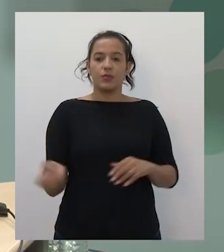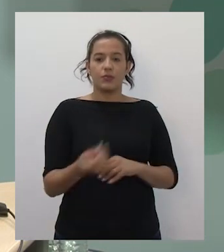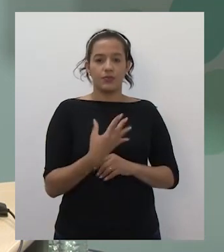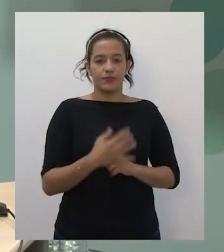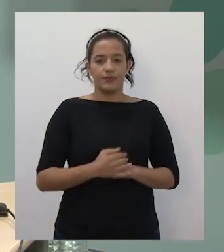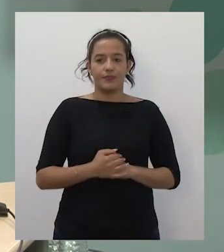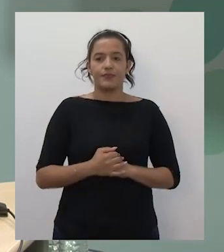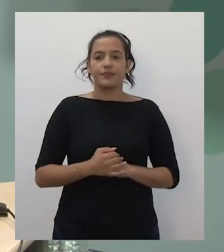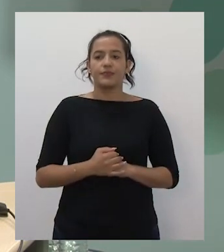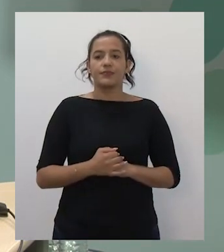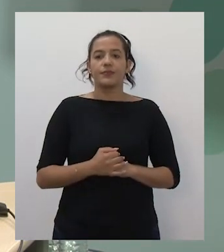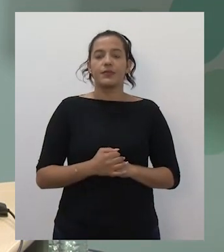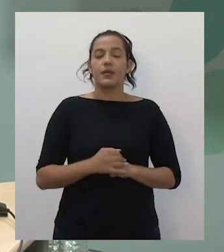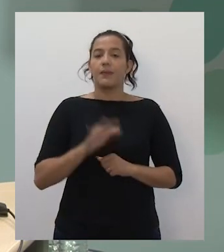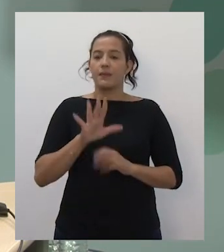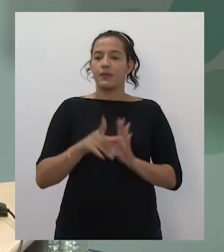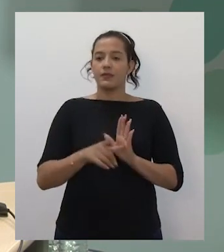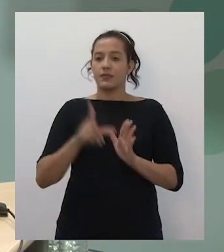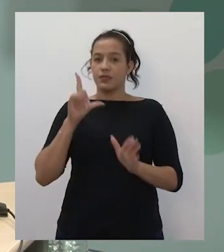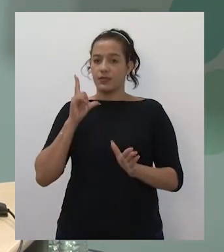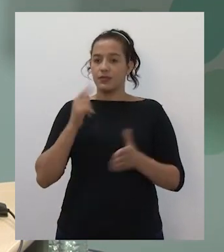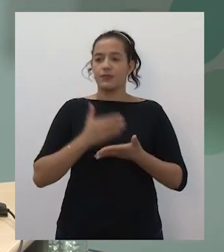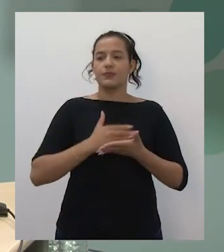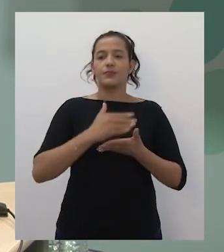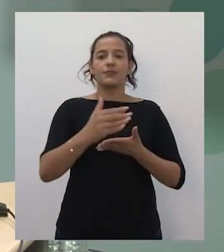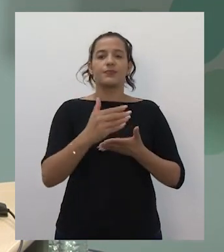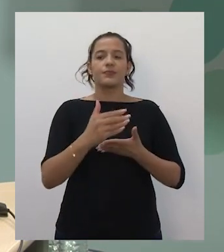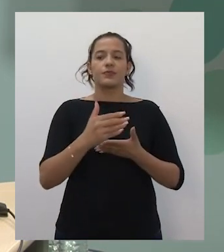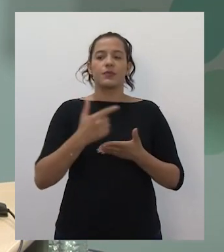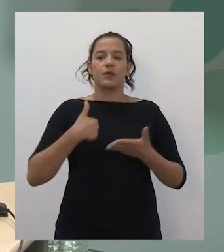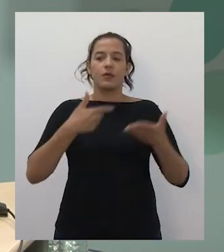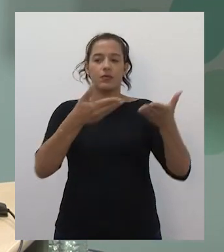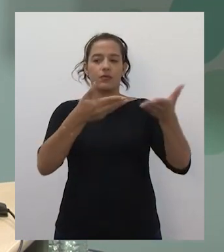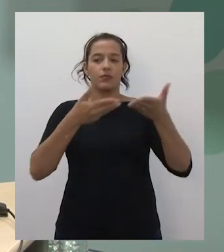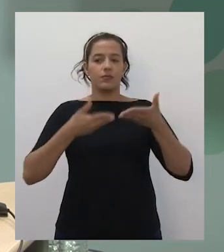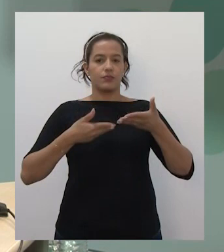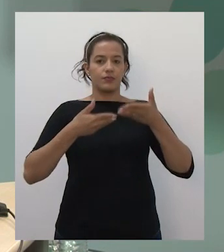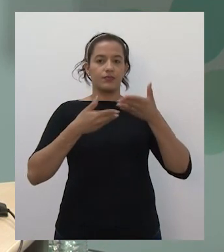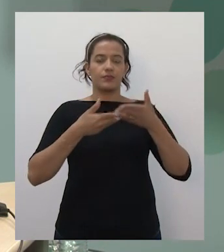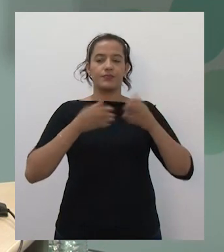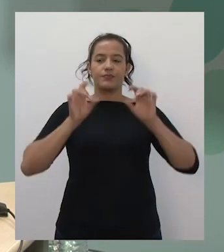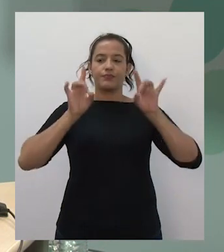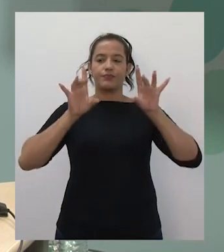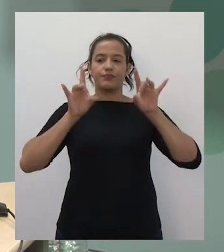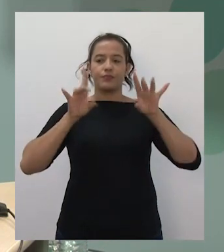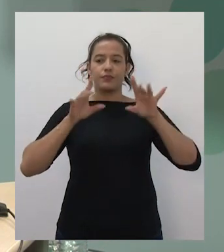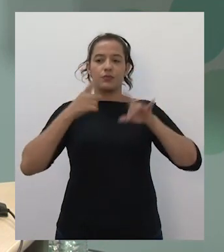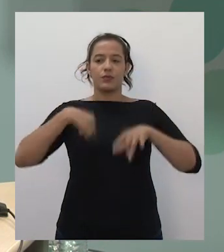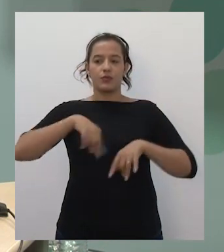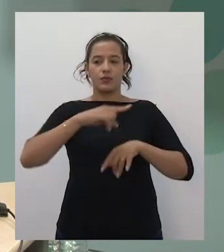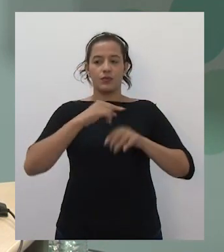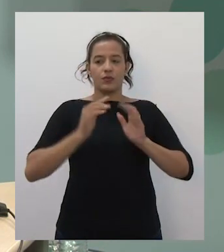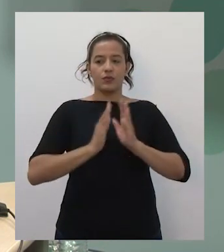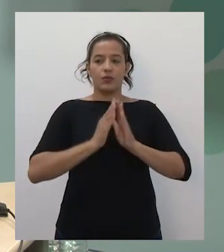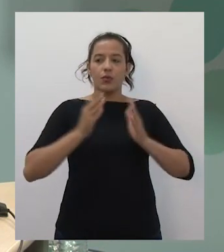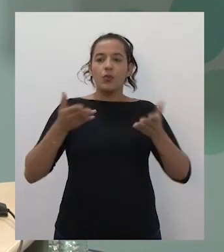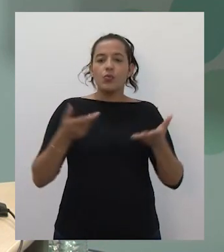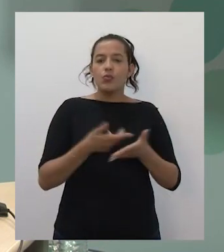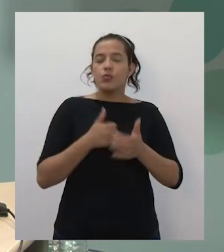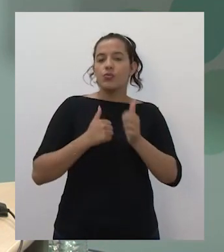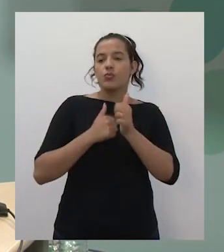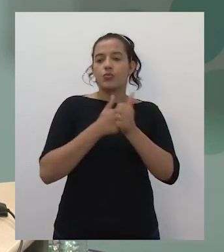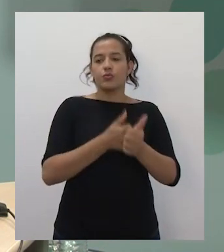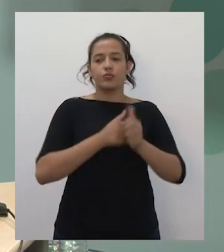tá? E antes da gente iniciar e eu poder chamar esse convidado especial também, que também é um servidor nosso, né, um profissional